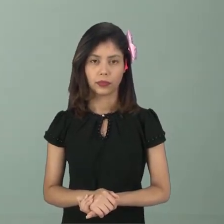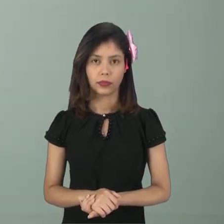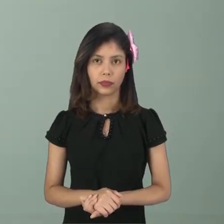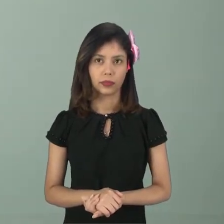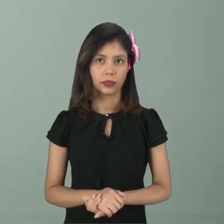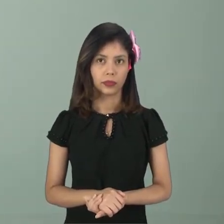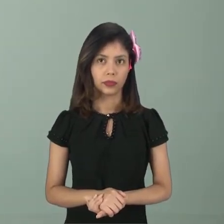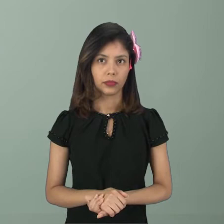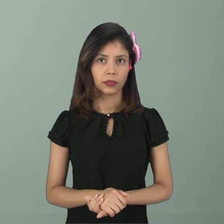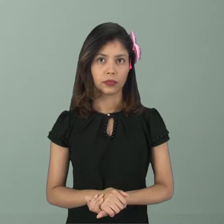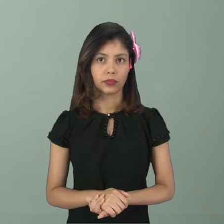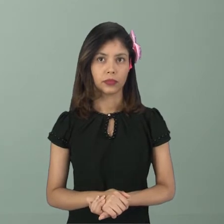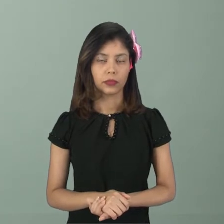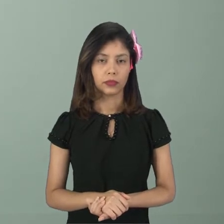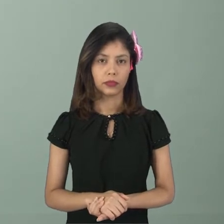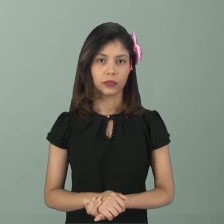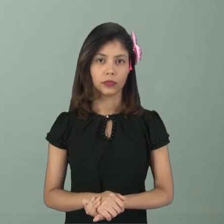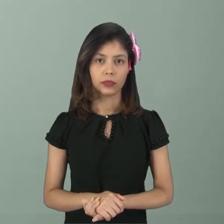o